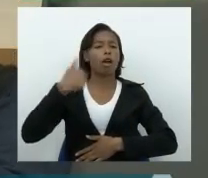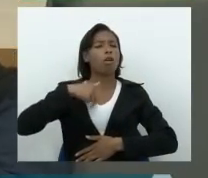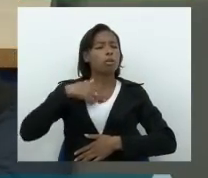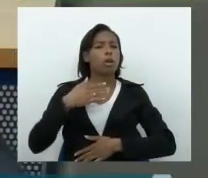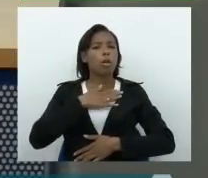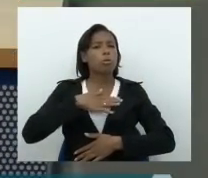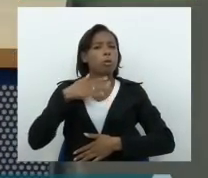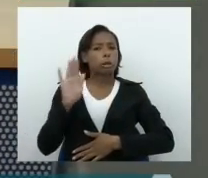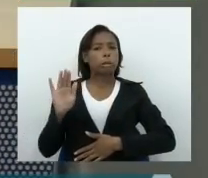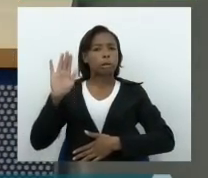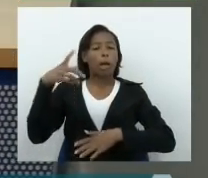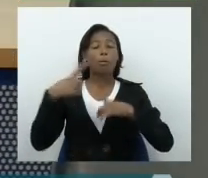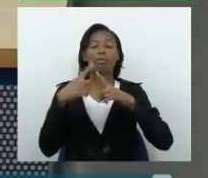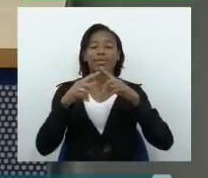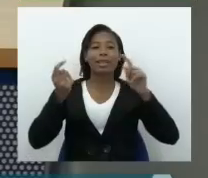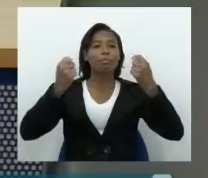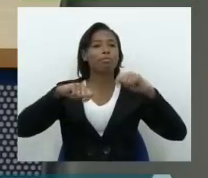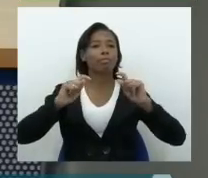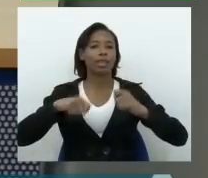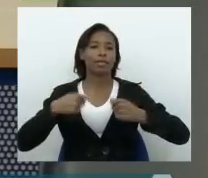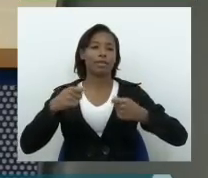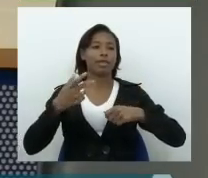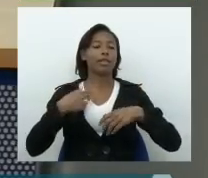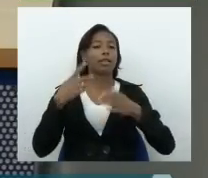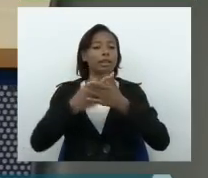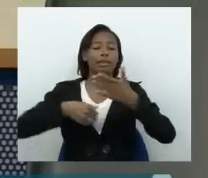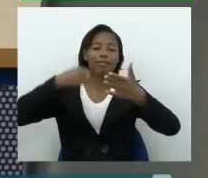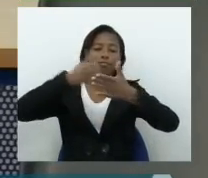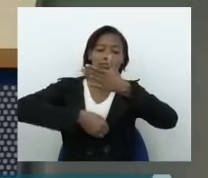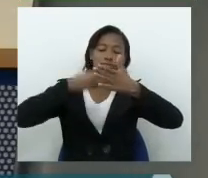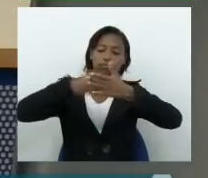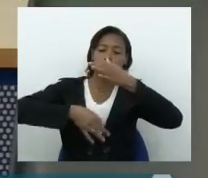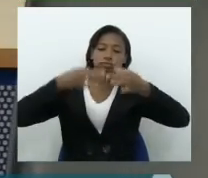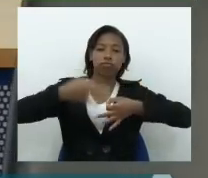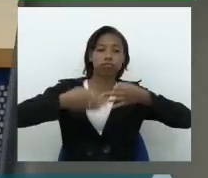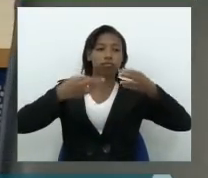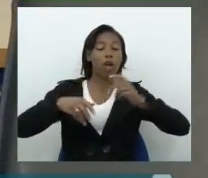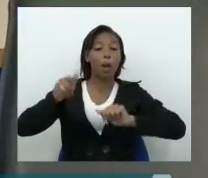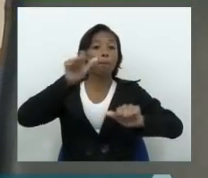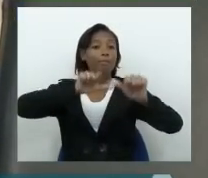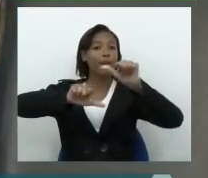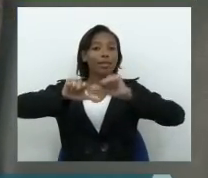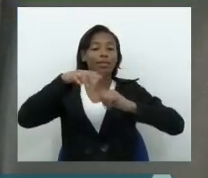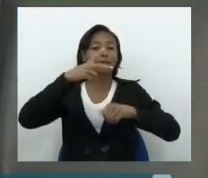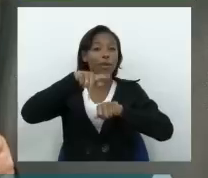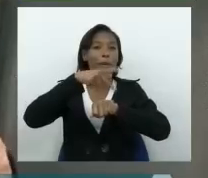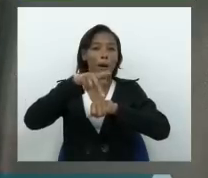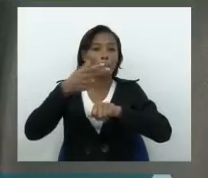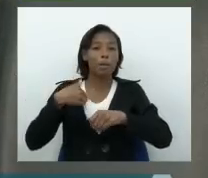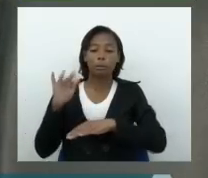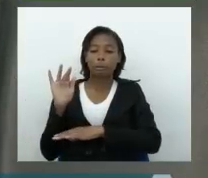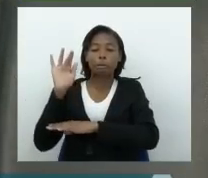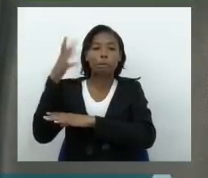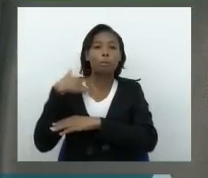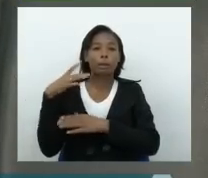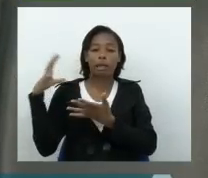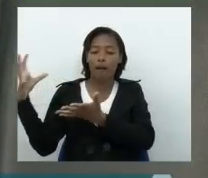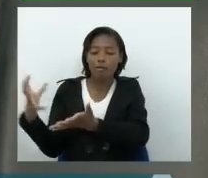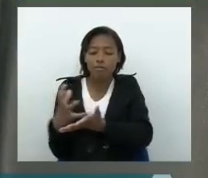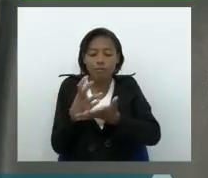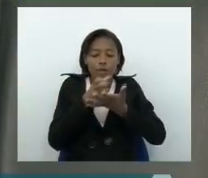é candidato porque é necessário fazer a luta política para transformar esse país. A gente é candidato para poder